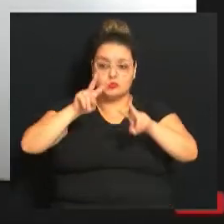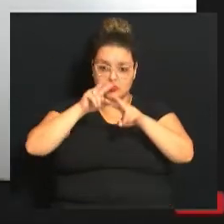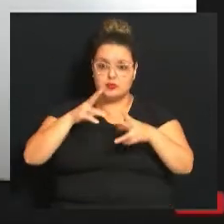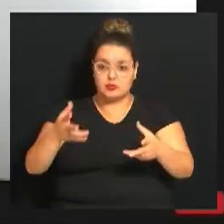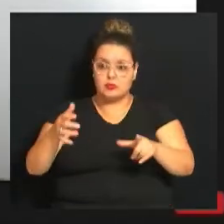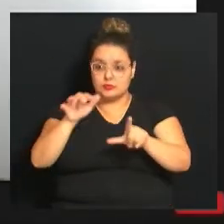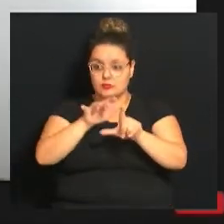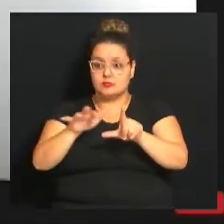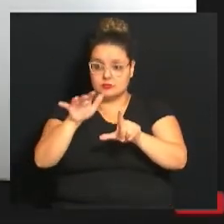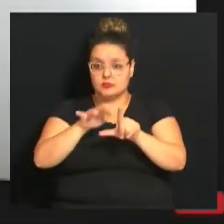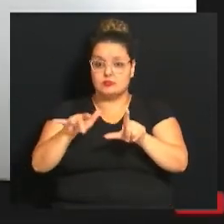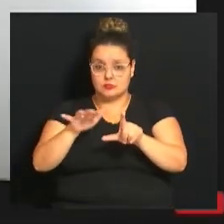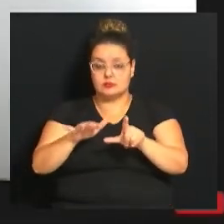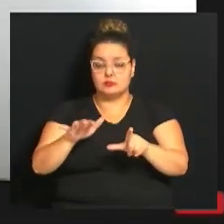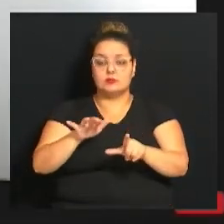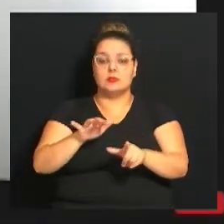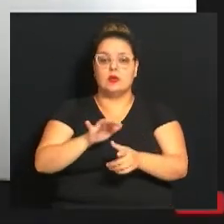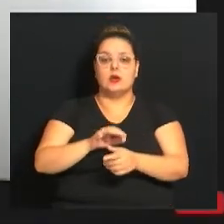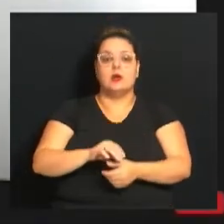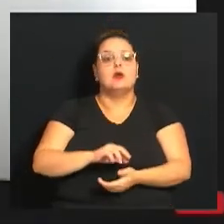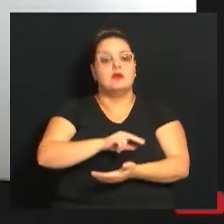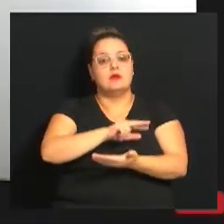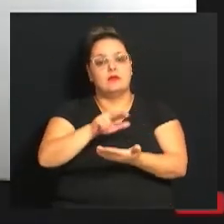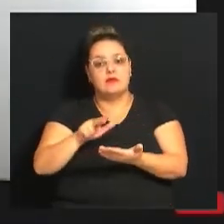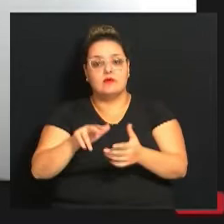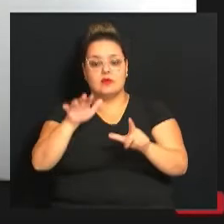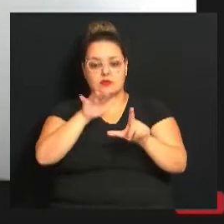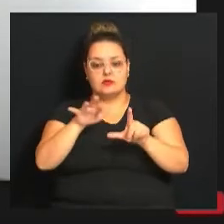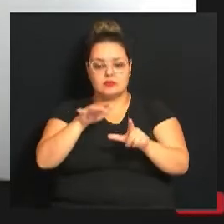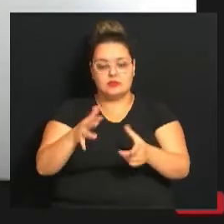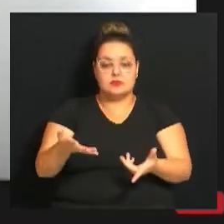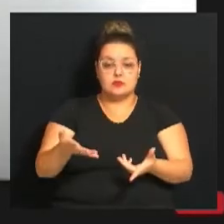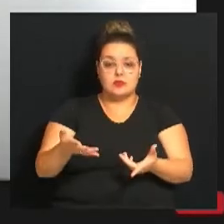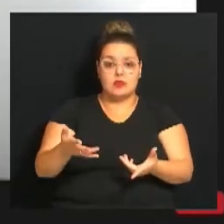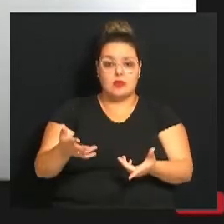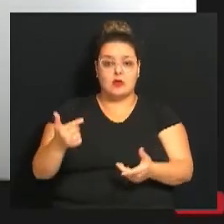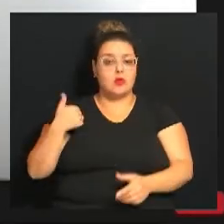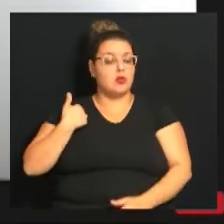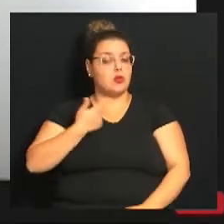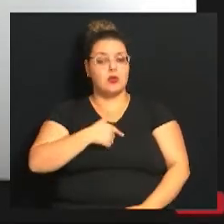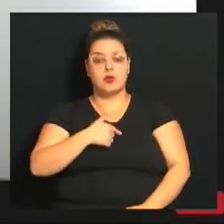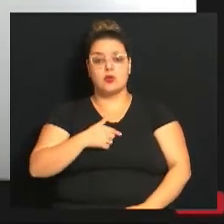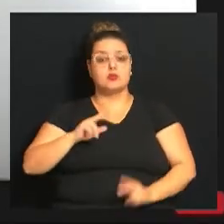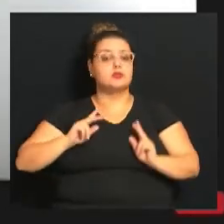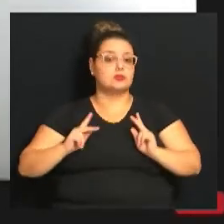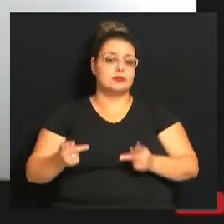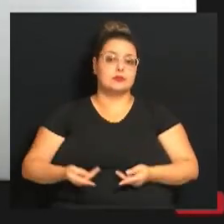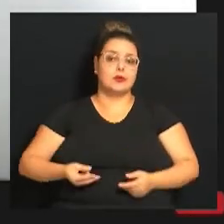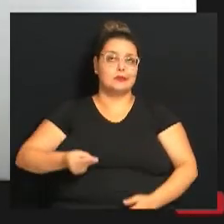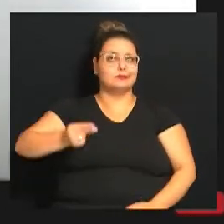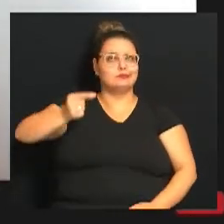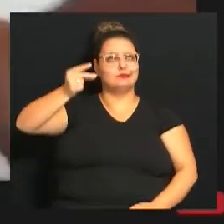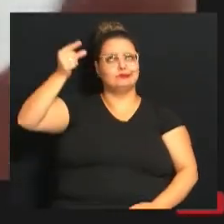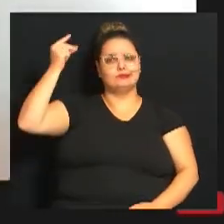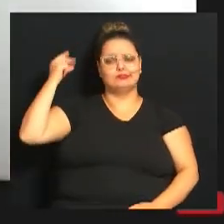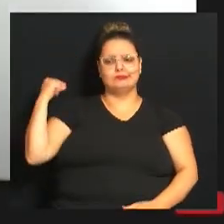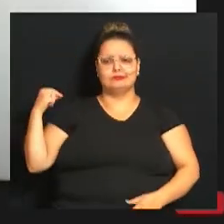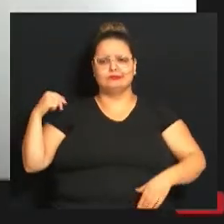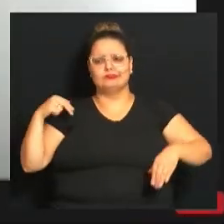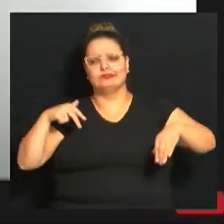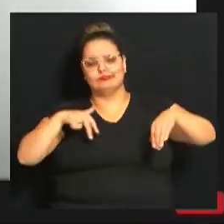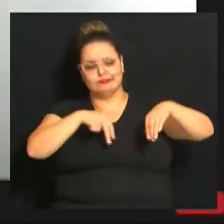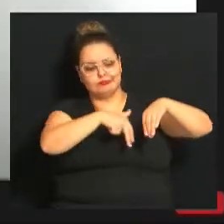e para o streaming. O que vale é uma boa história. Nós, como seres humanos, desde o tempo das cavernas lá de Lascaux, na